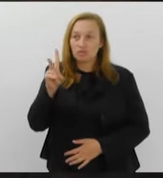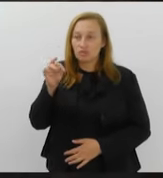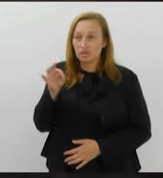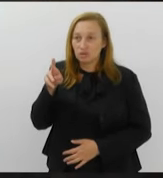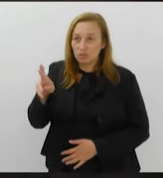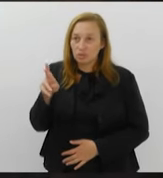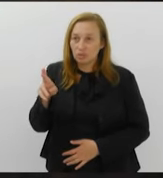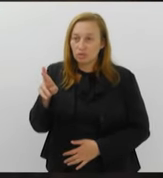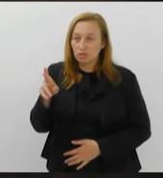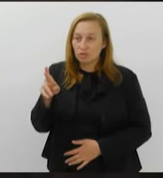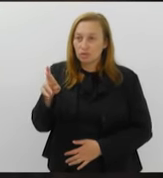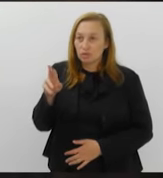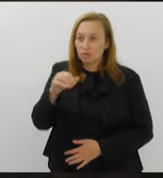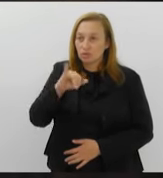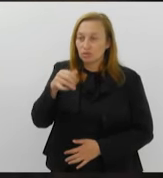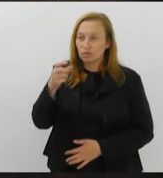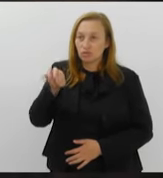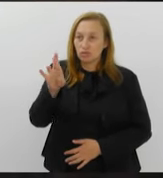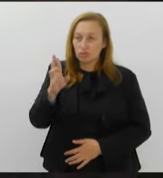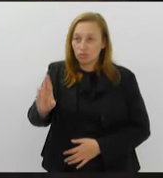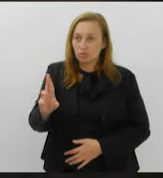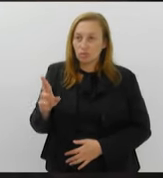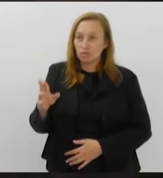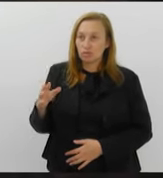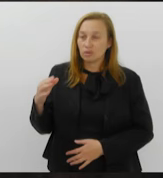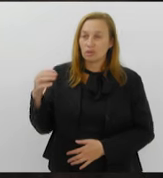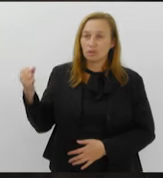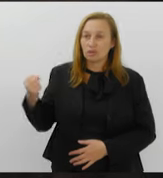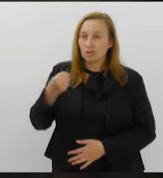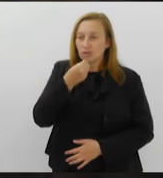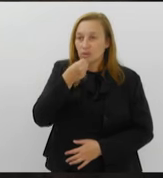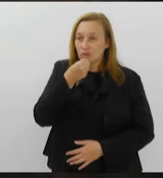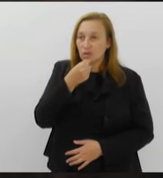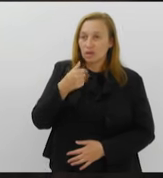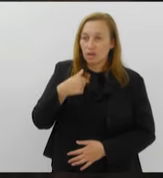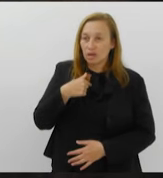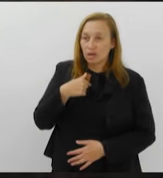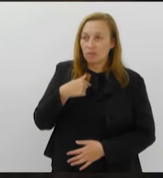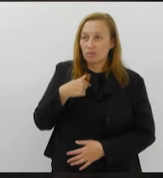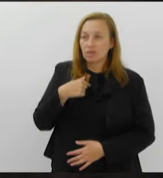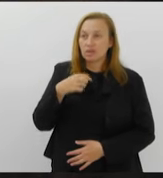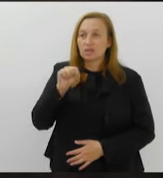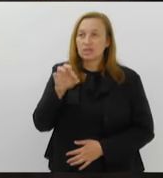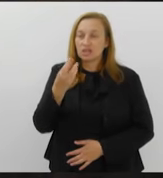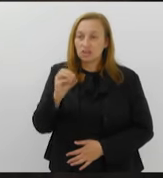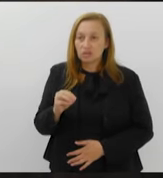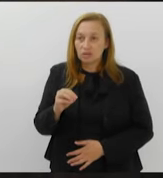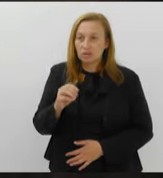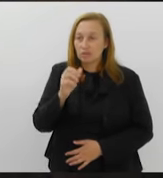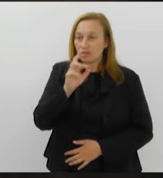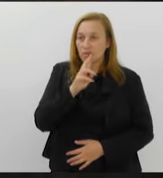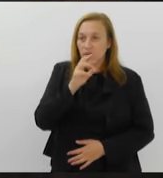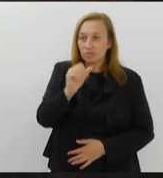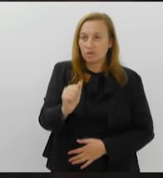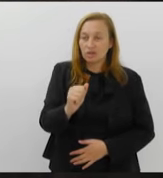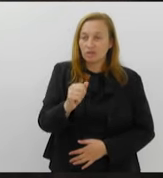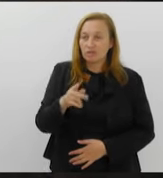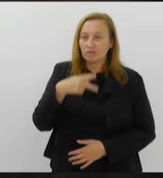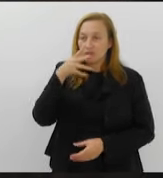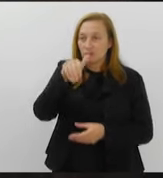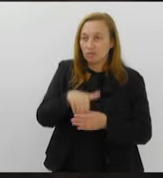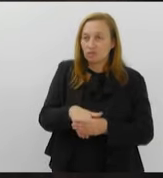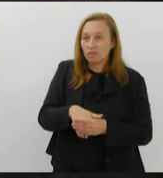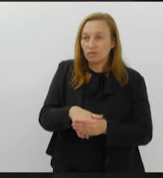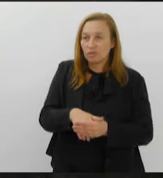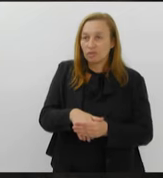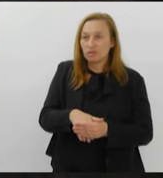entrou no celular da deputada Marta Rocha, no Viva Voz, eu, Serginho, Amorim, e consignou o voto em Marta